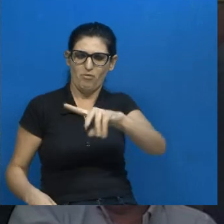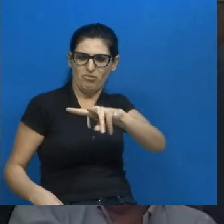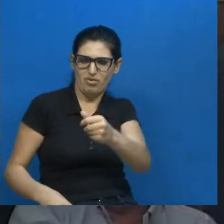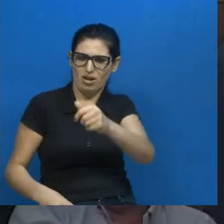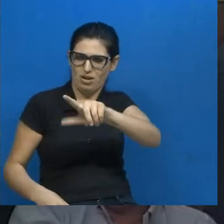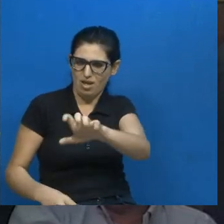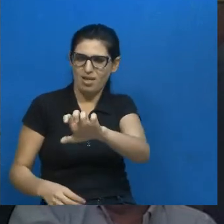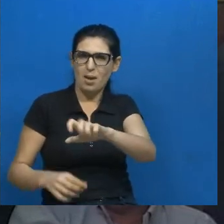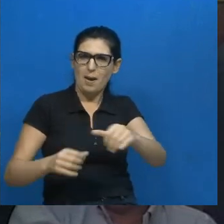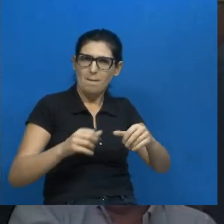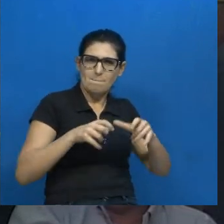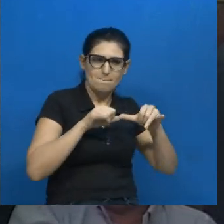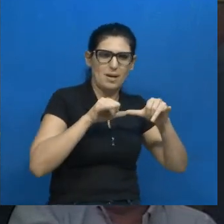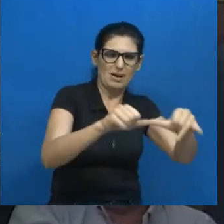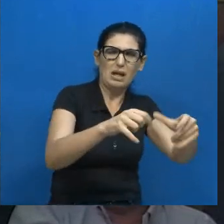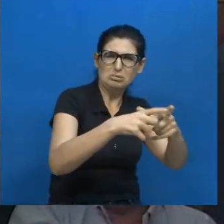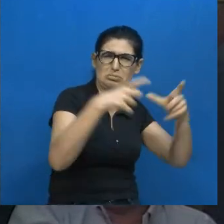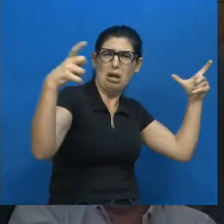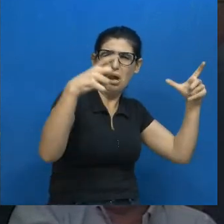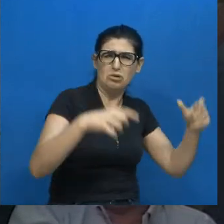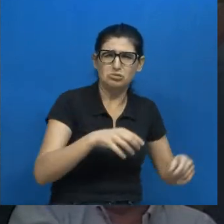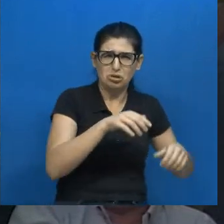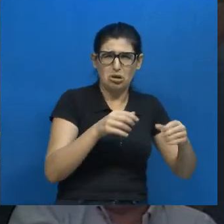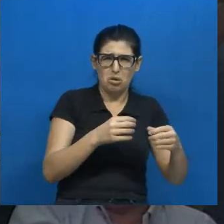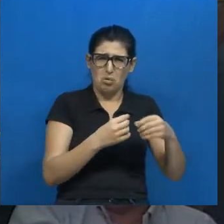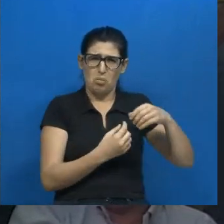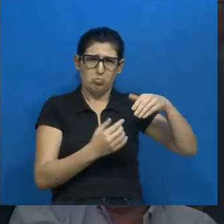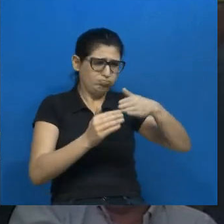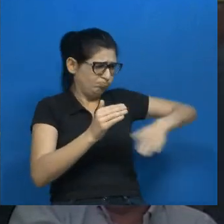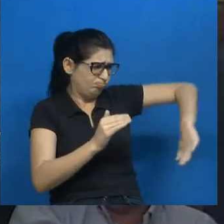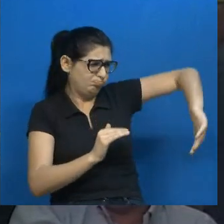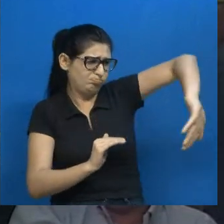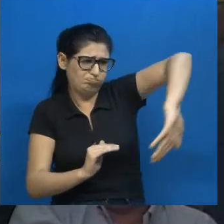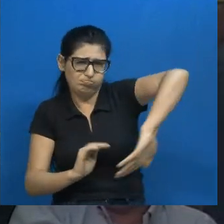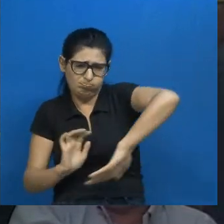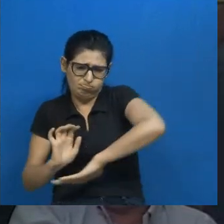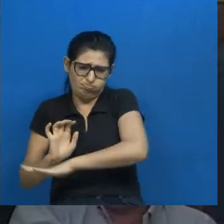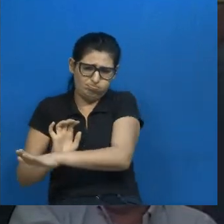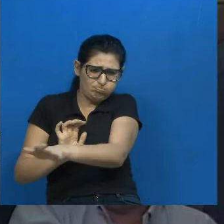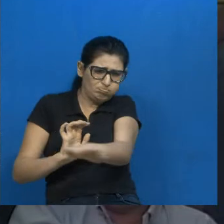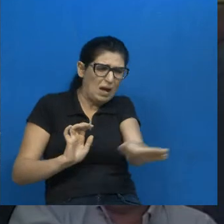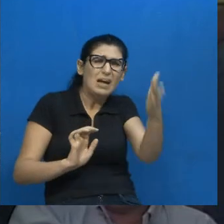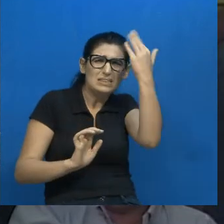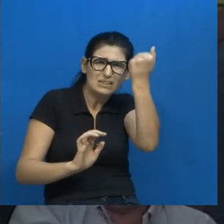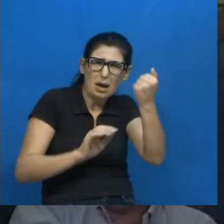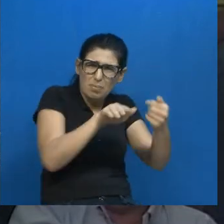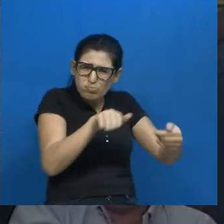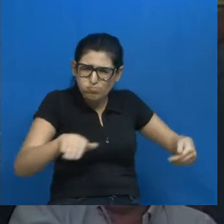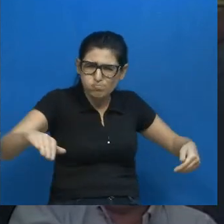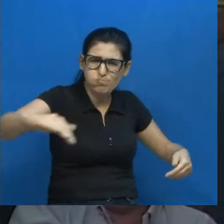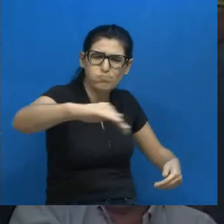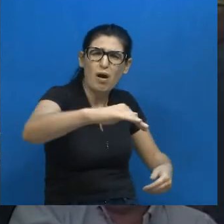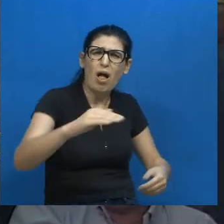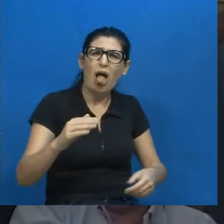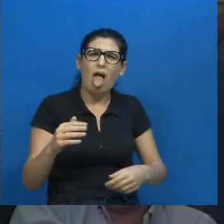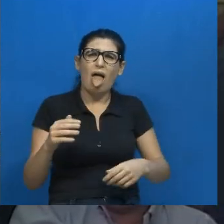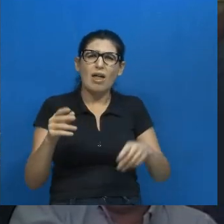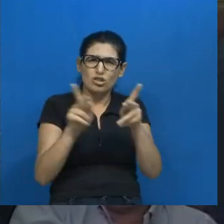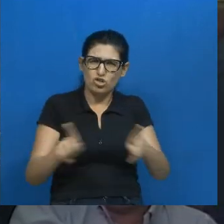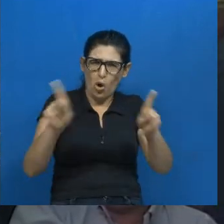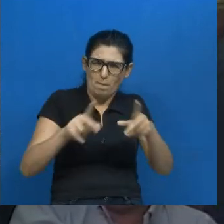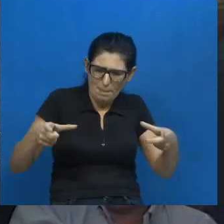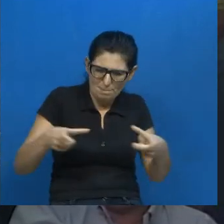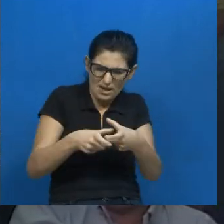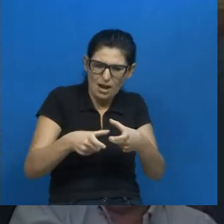linha vem aqui, pega aqui, a outra vai lá no Mercadão, sabendo que quem para ali no Promovale, a linha que para no Promovale, ela não para